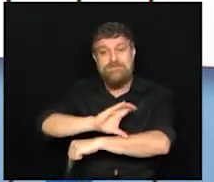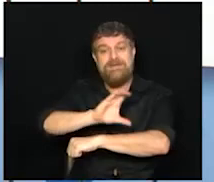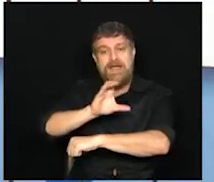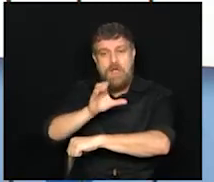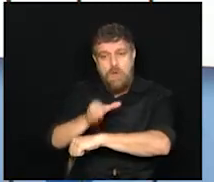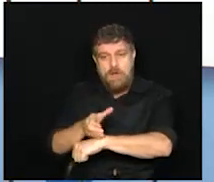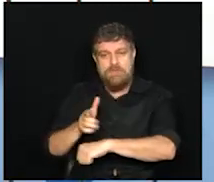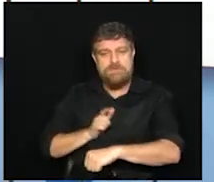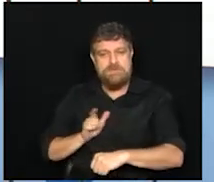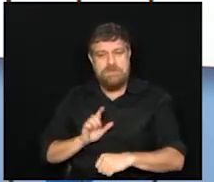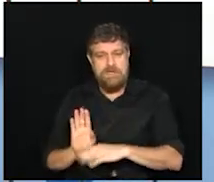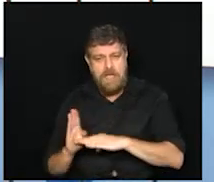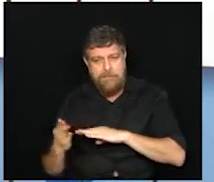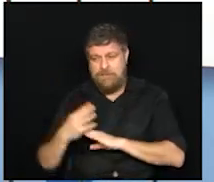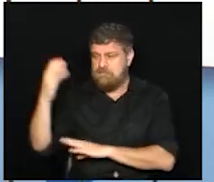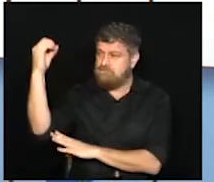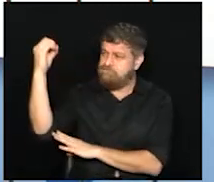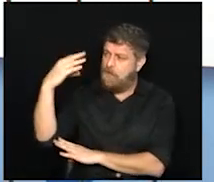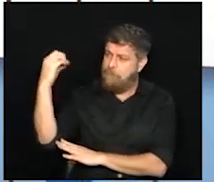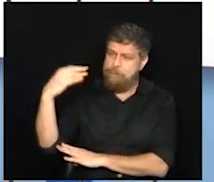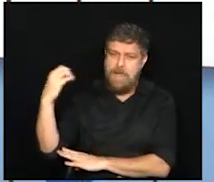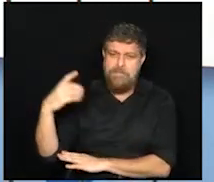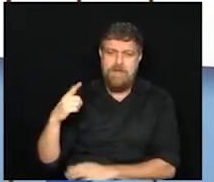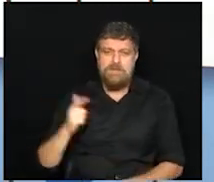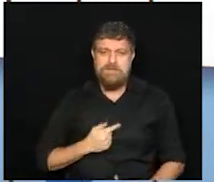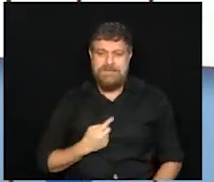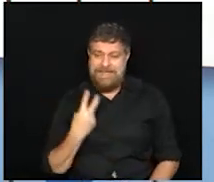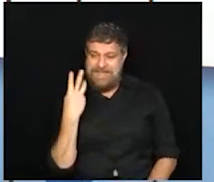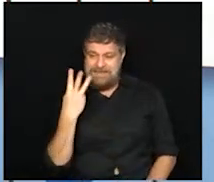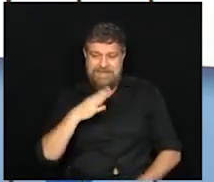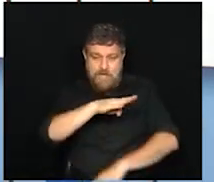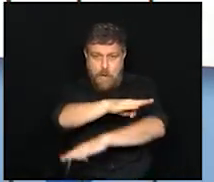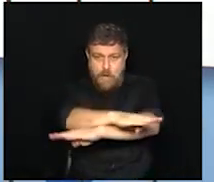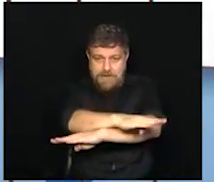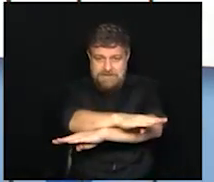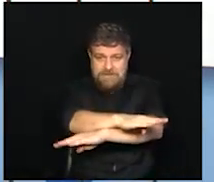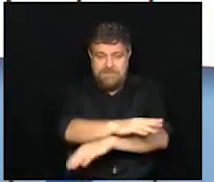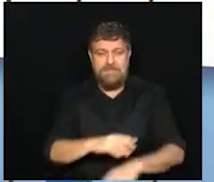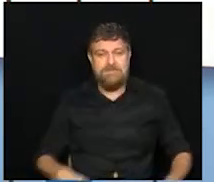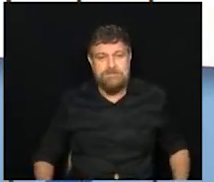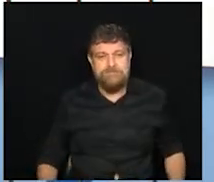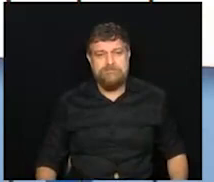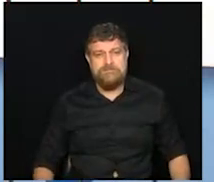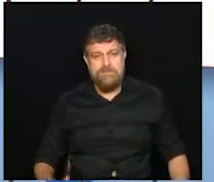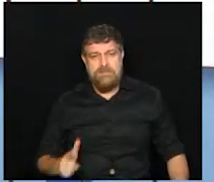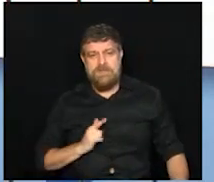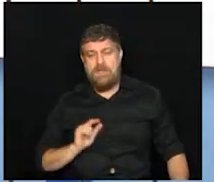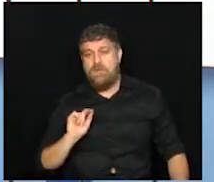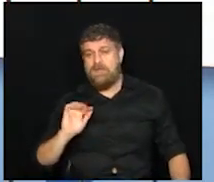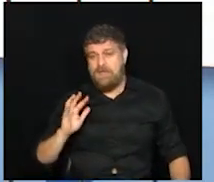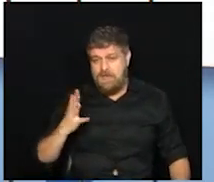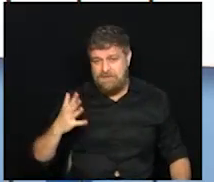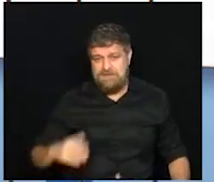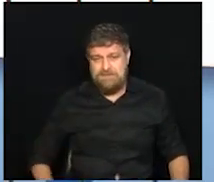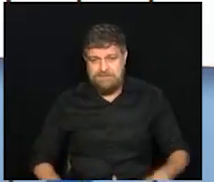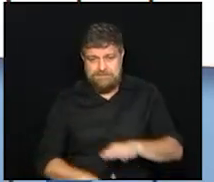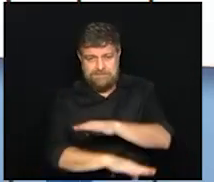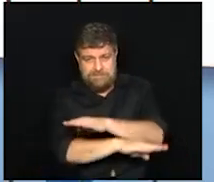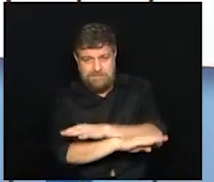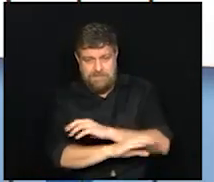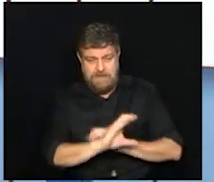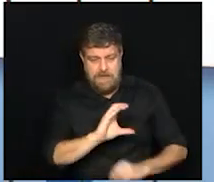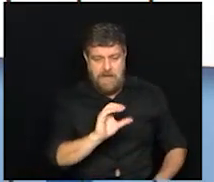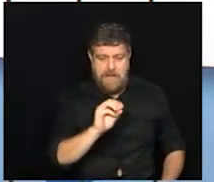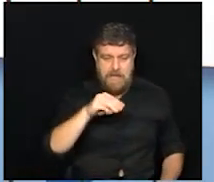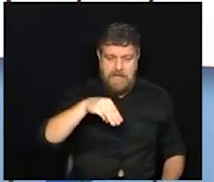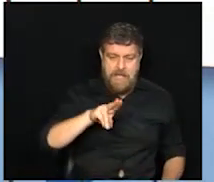um conjunto de novos semáforos em 3 cruzamentos da Avenida Camusim. Então vai ficar no cruzamento da Camusim com